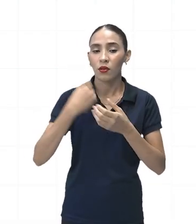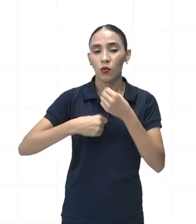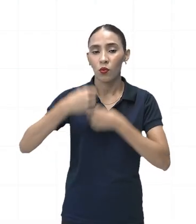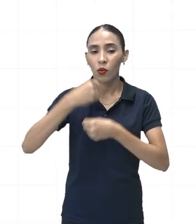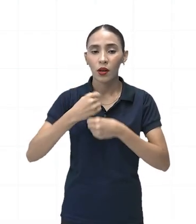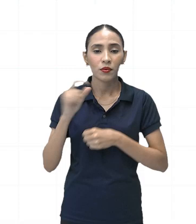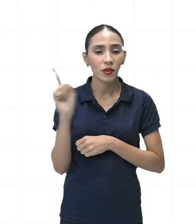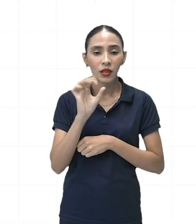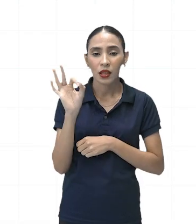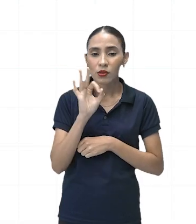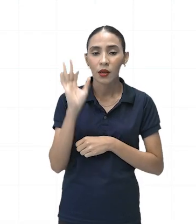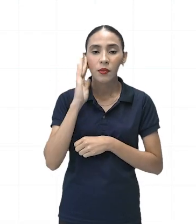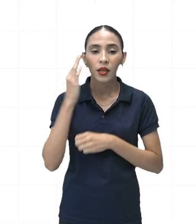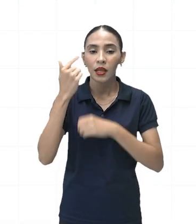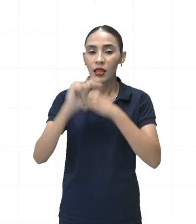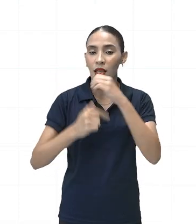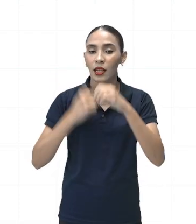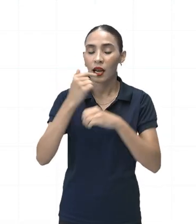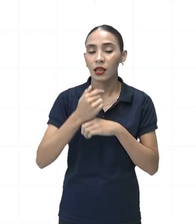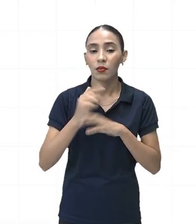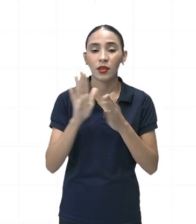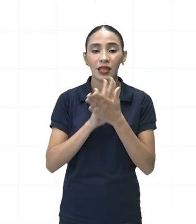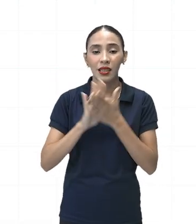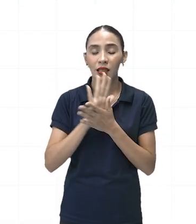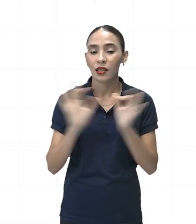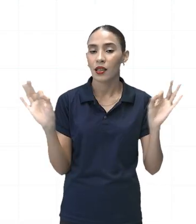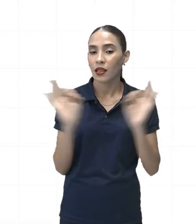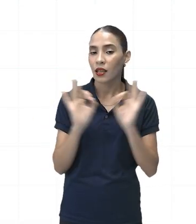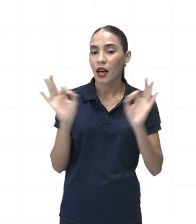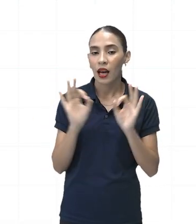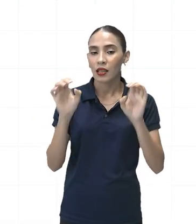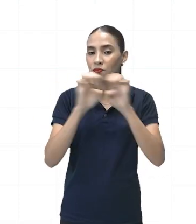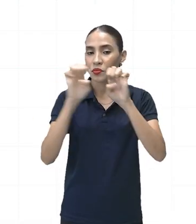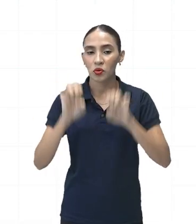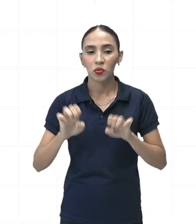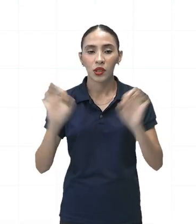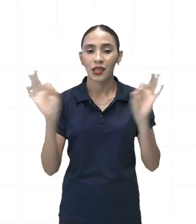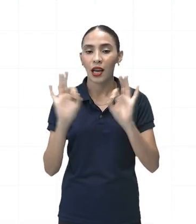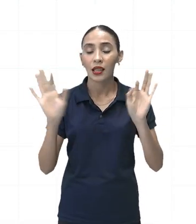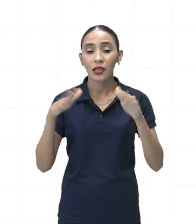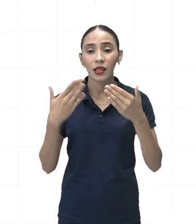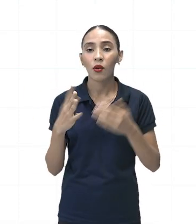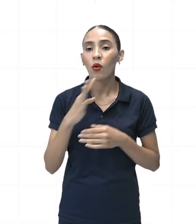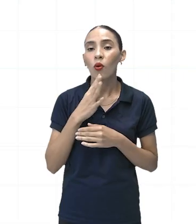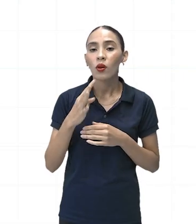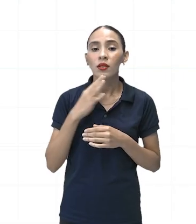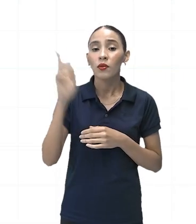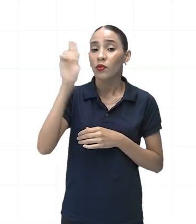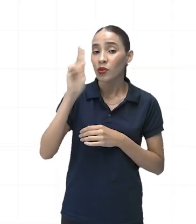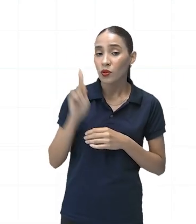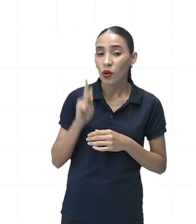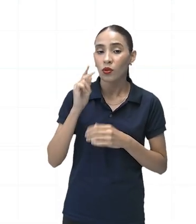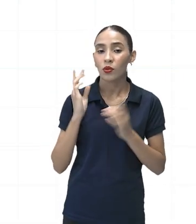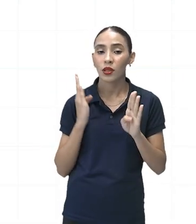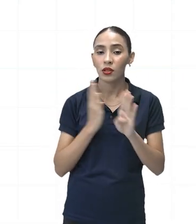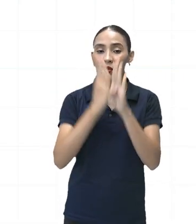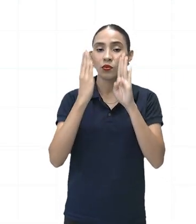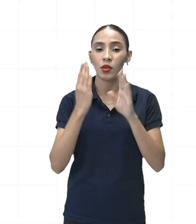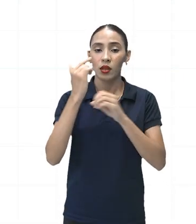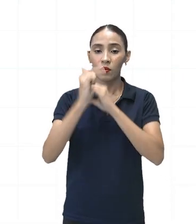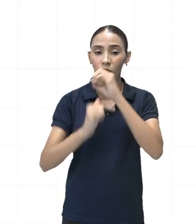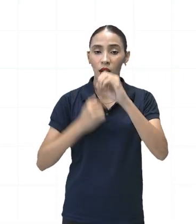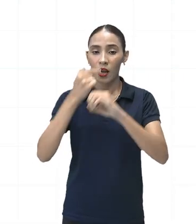nem se sabia da existência do átomo e nada se sabia sobre sua estrutura. Vamos conhecer o histórico da descoberta